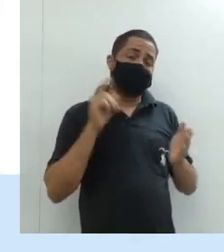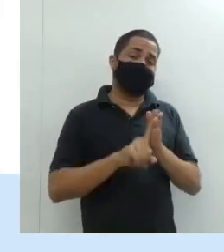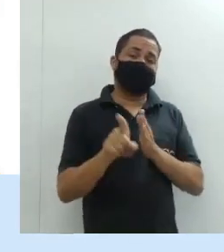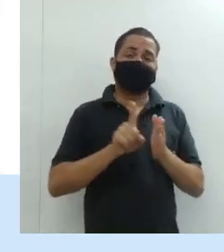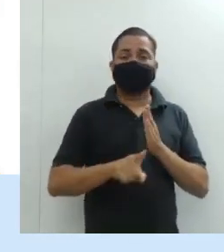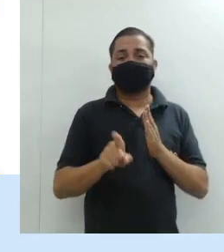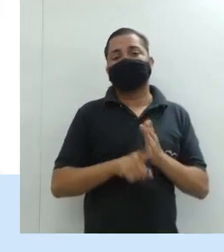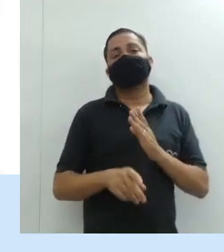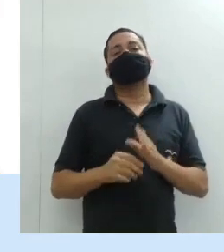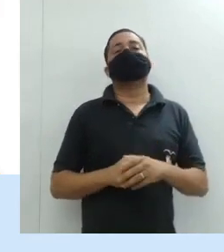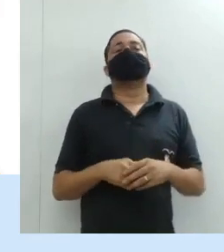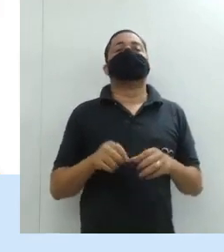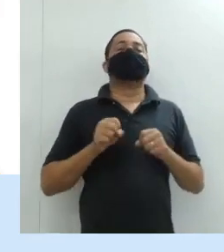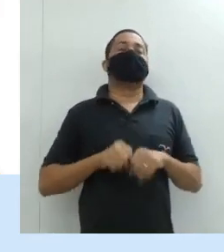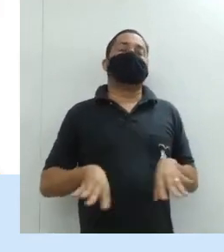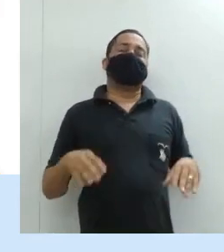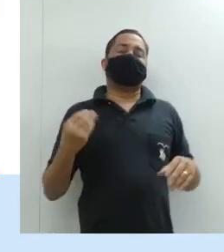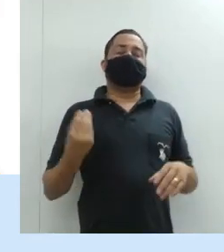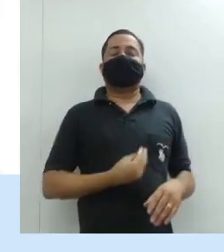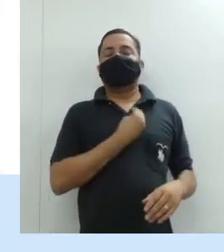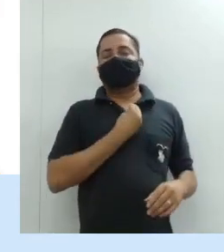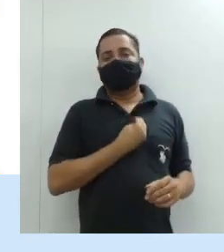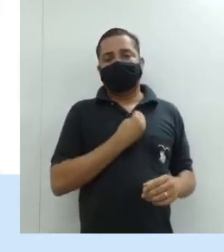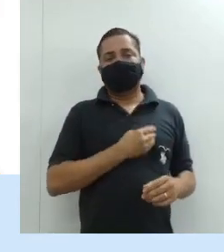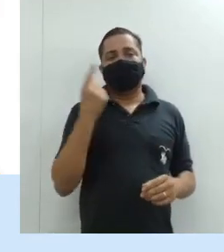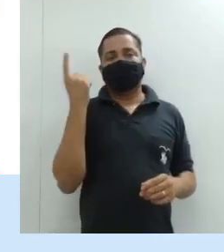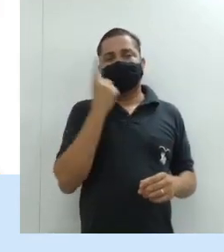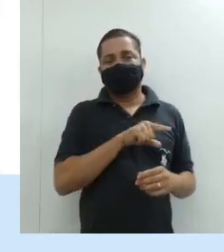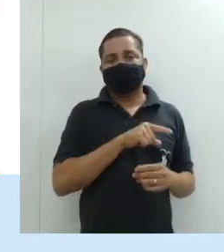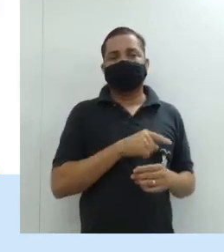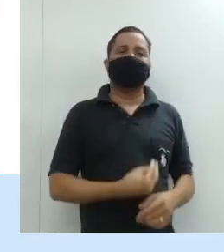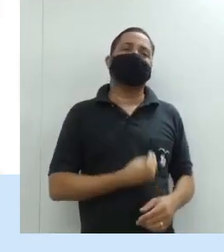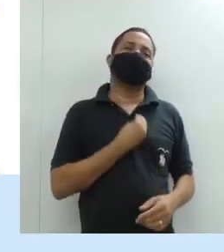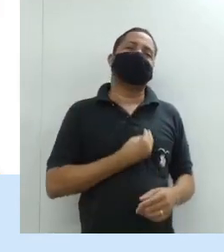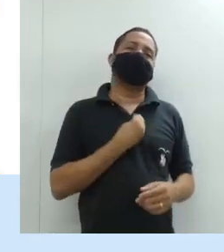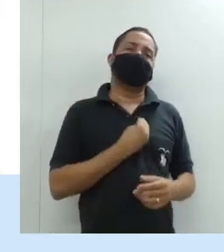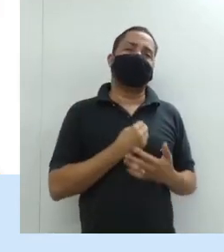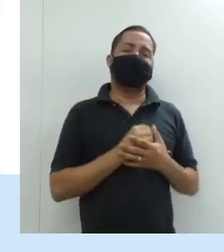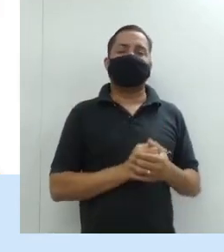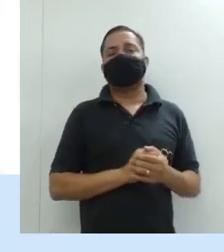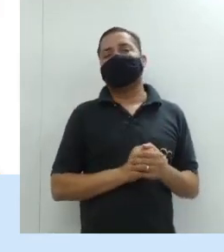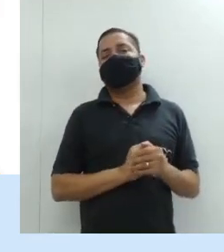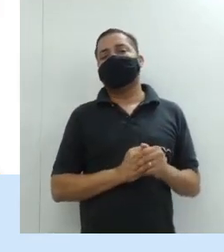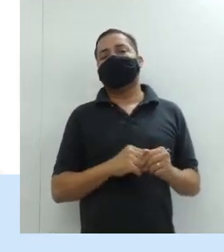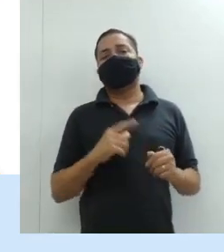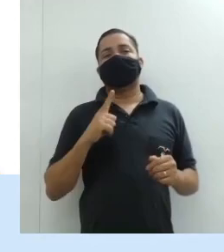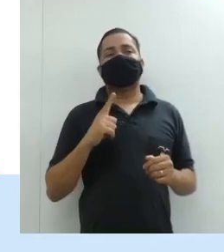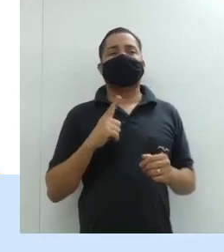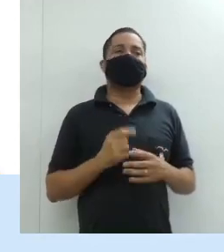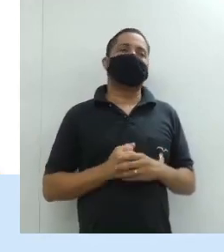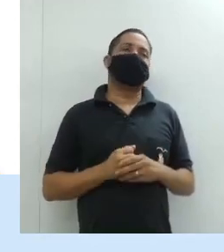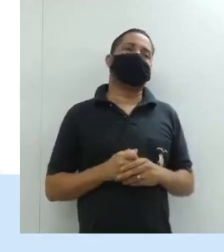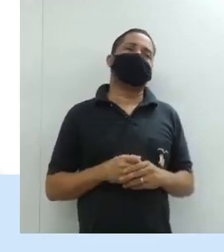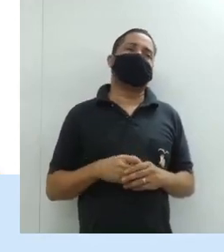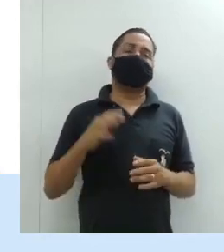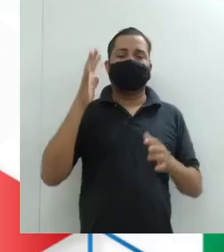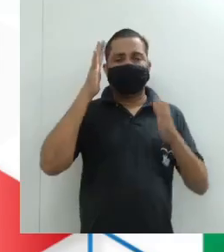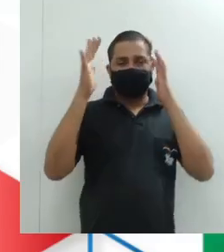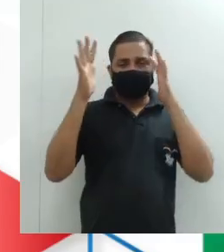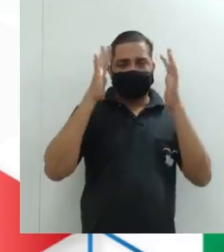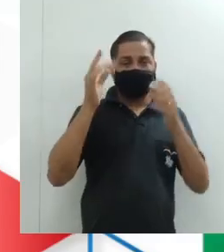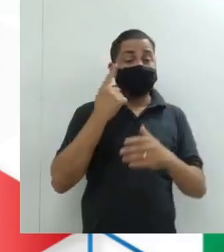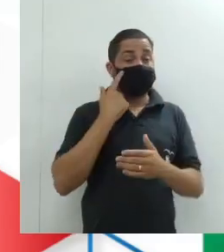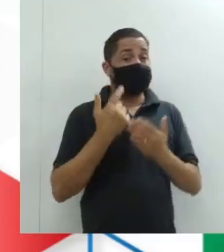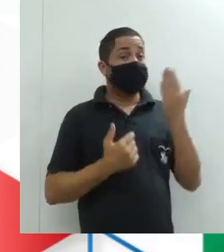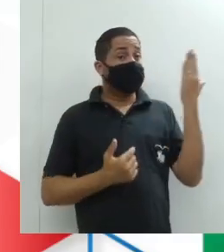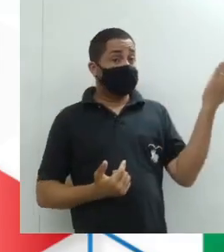questionando justamente gastar a vida para ganhar a vida. Elas tomaram o quê? Uma atitude filosófica. Olhem